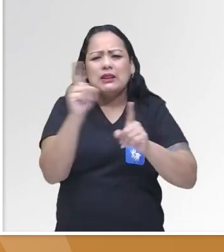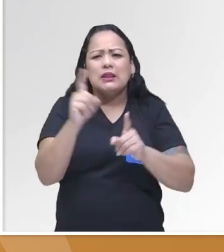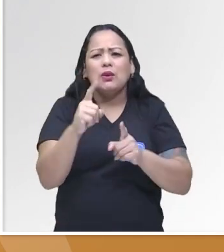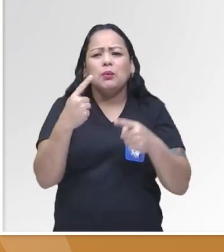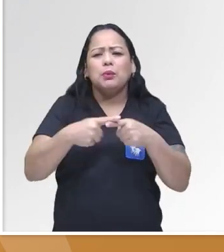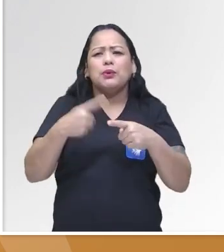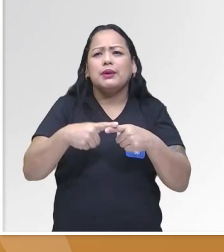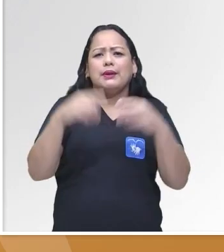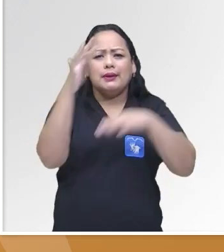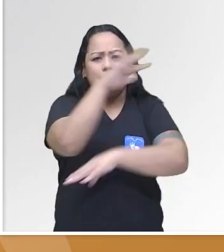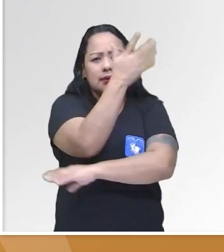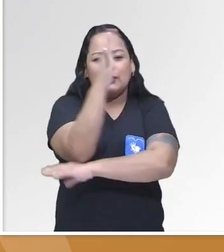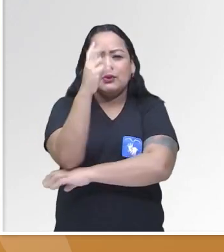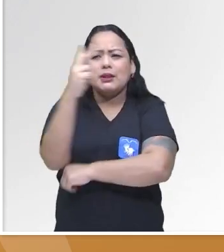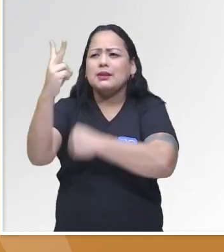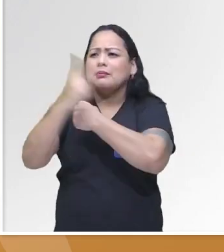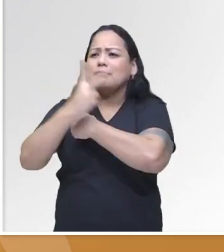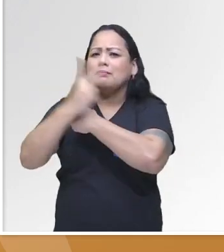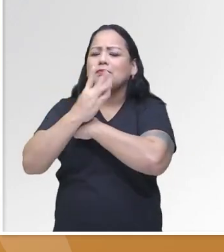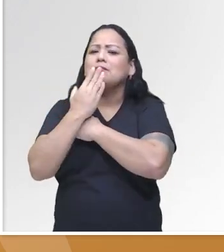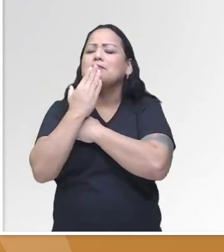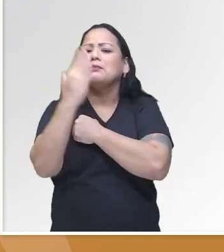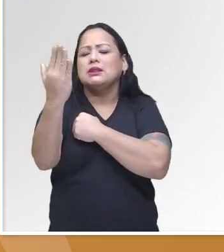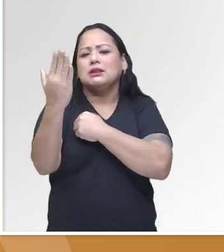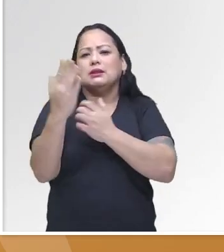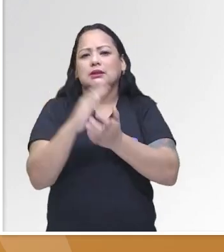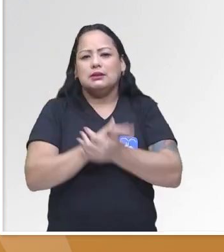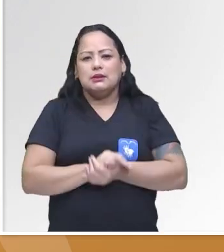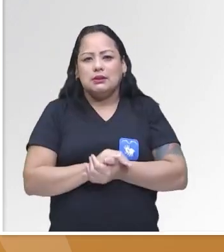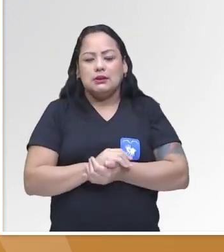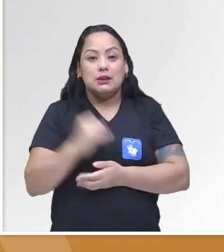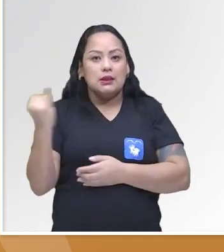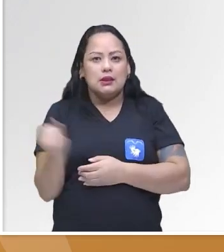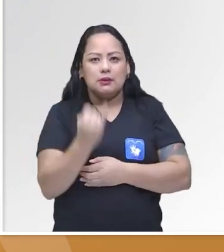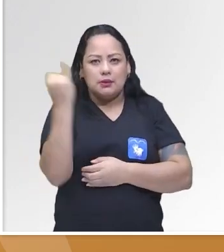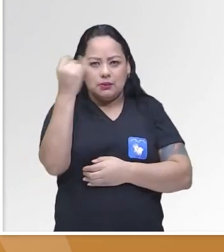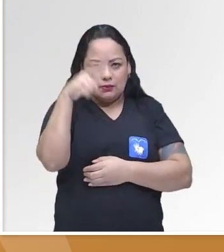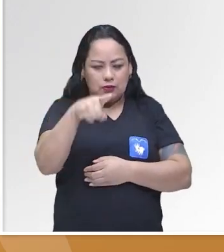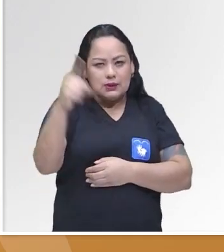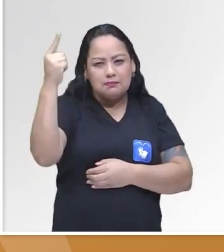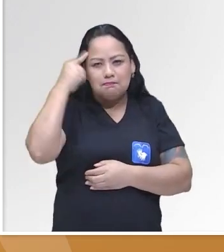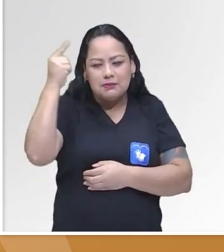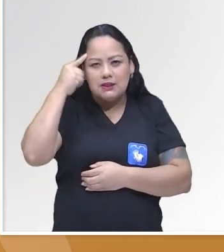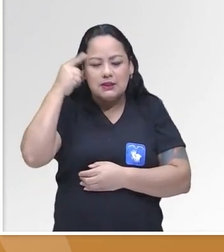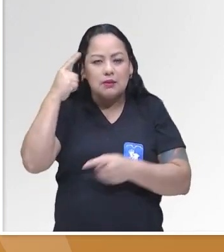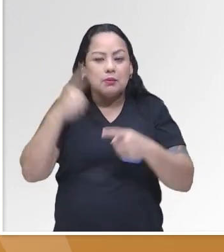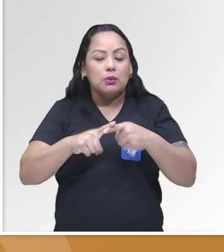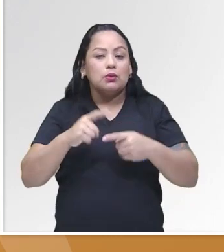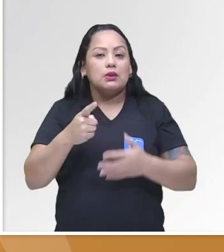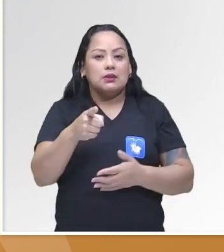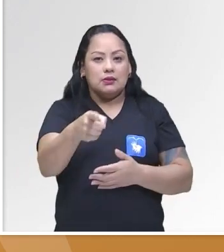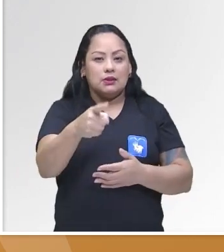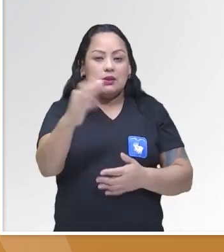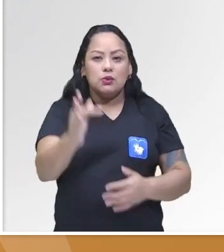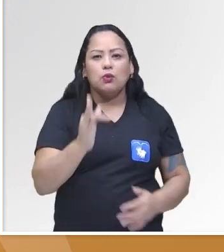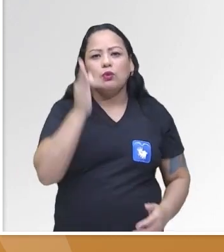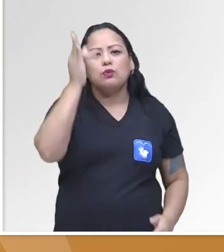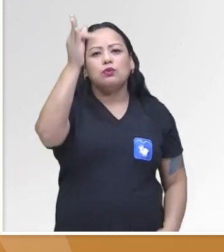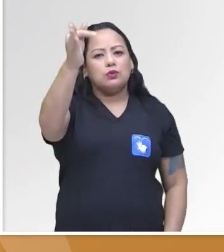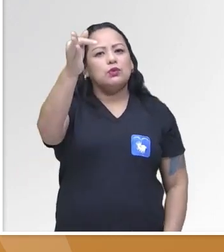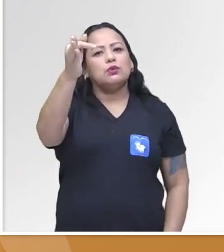pedindo. Então, isso é importante que vocês pensem nisso, porque vocês são o